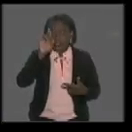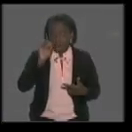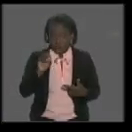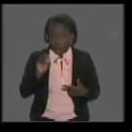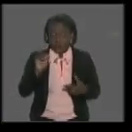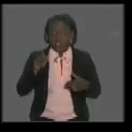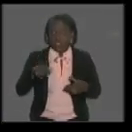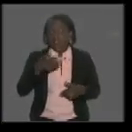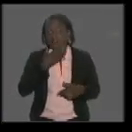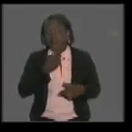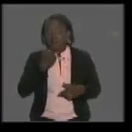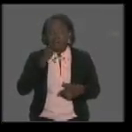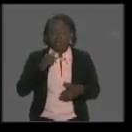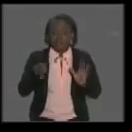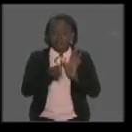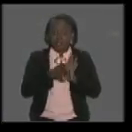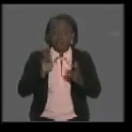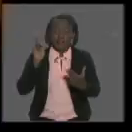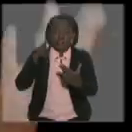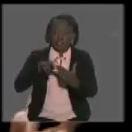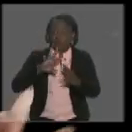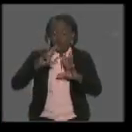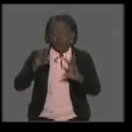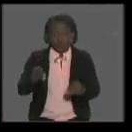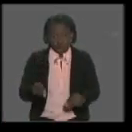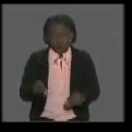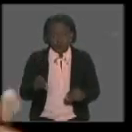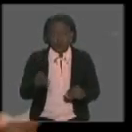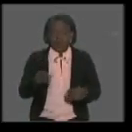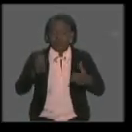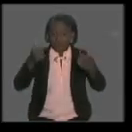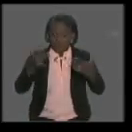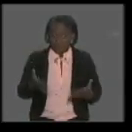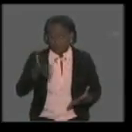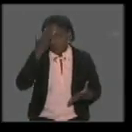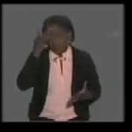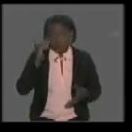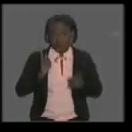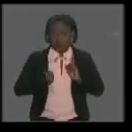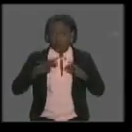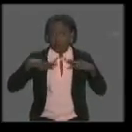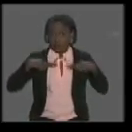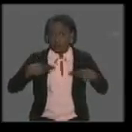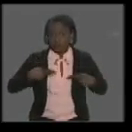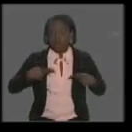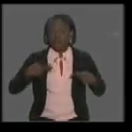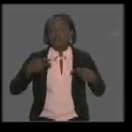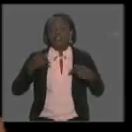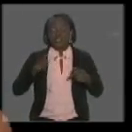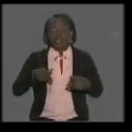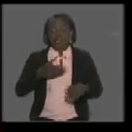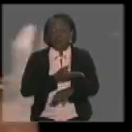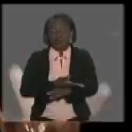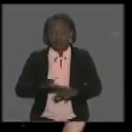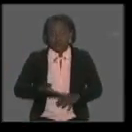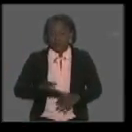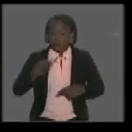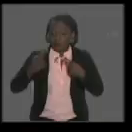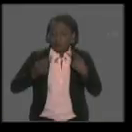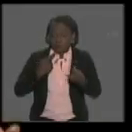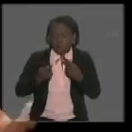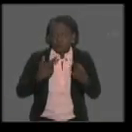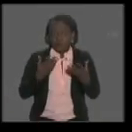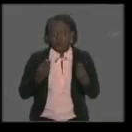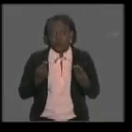cisgeneridade como um ponto de referência para tudo, geralmente. Então, quando a gente fala de pessoas trans, é um caminho que geralmente a gente está sempre em